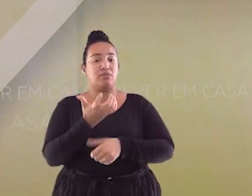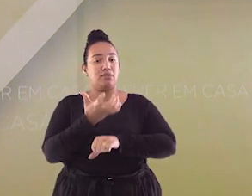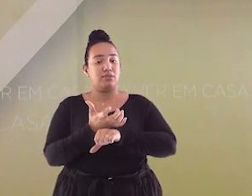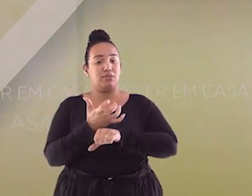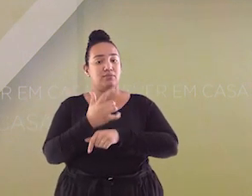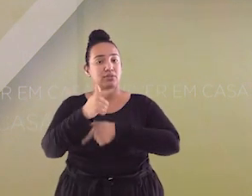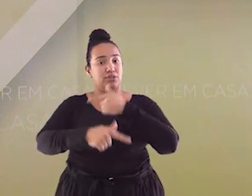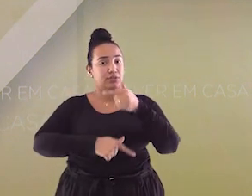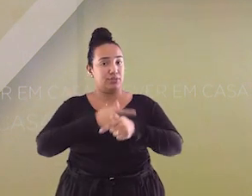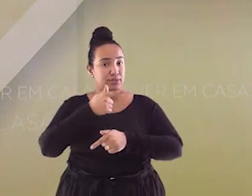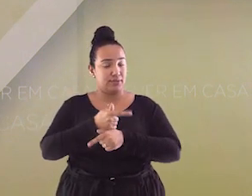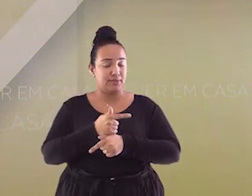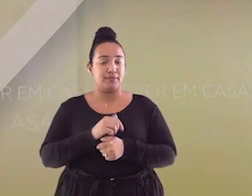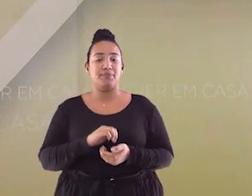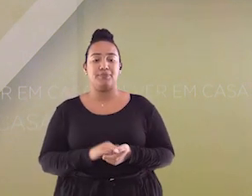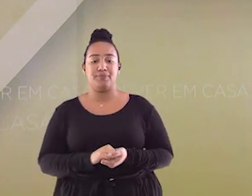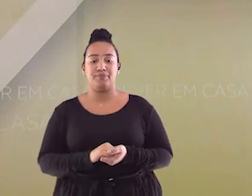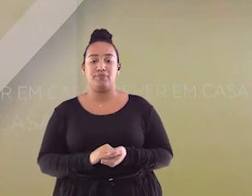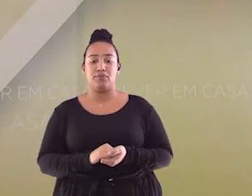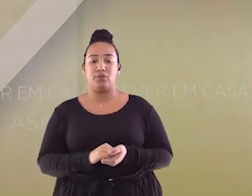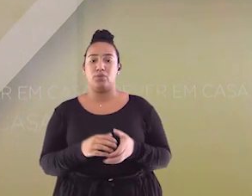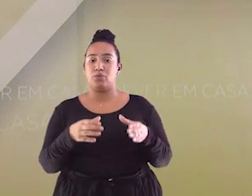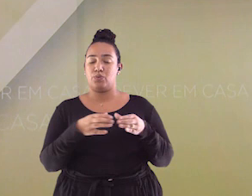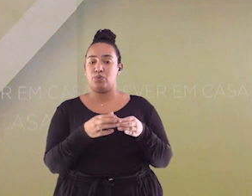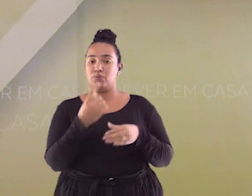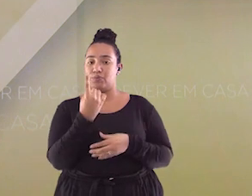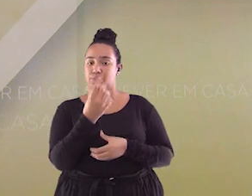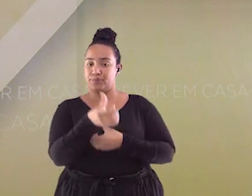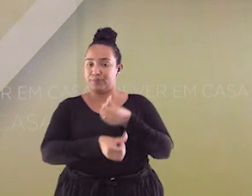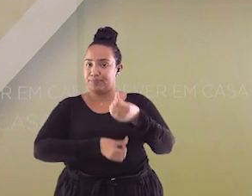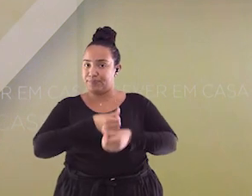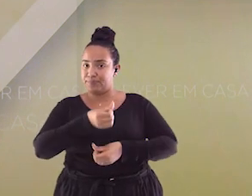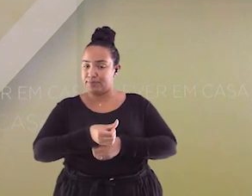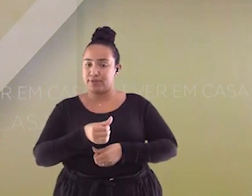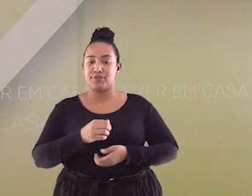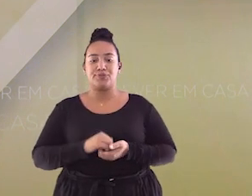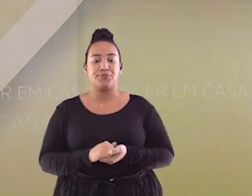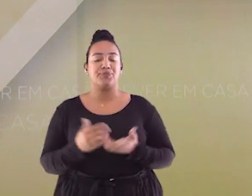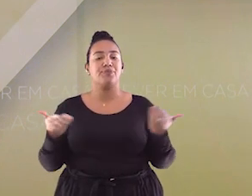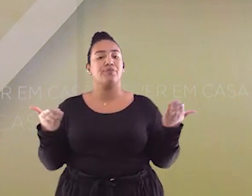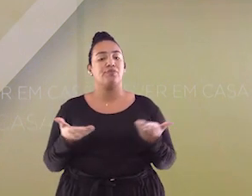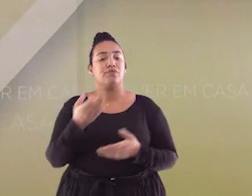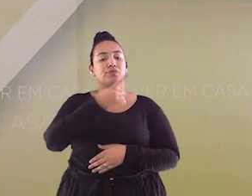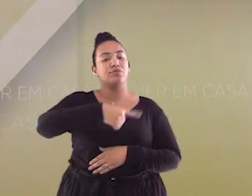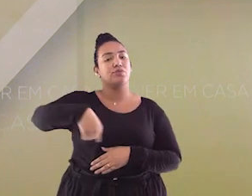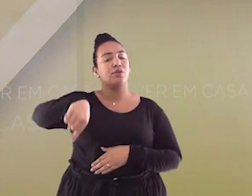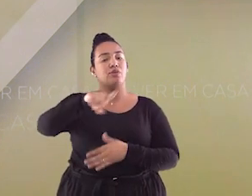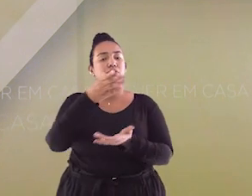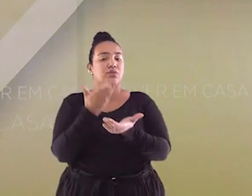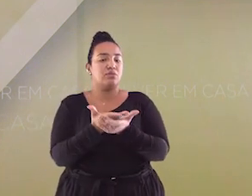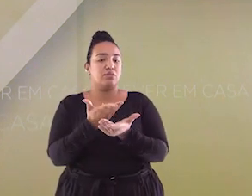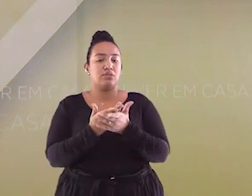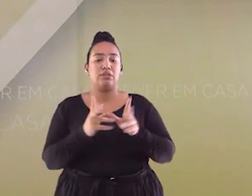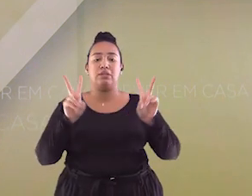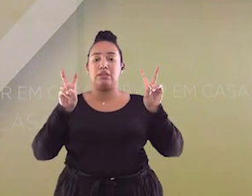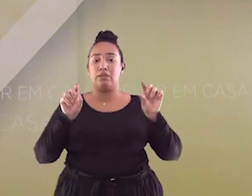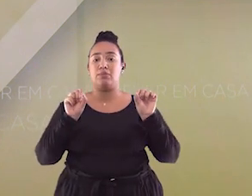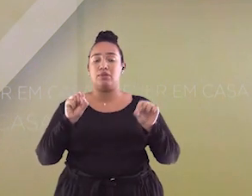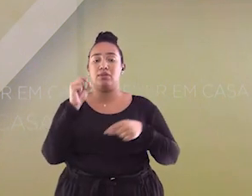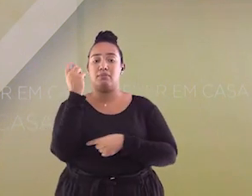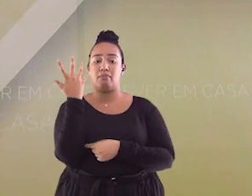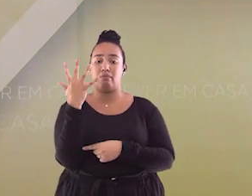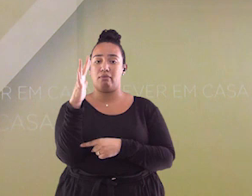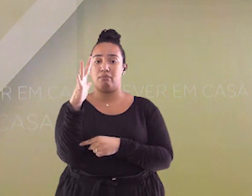de Geografia, voltada para o primeiro ciclo da EJA. Hoje nós vamos falar sobre degradação do